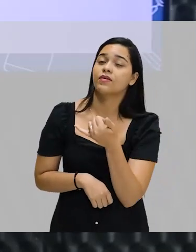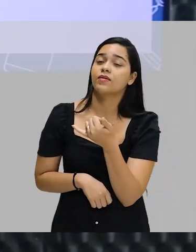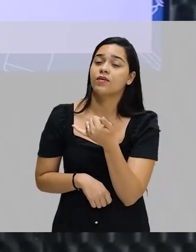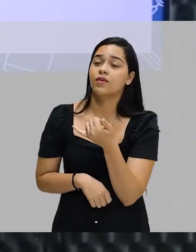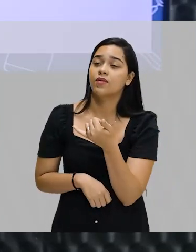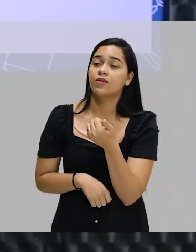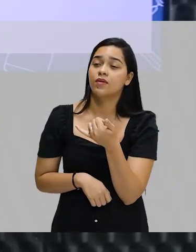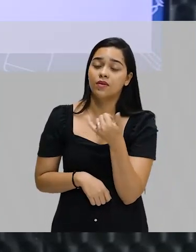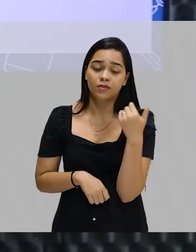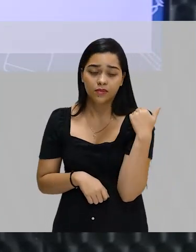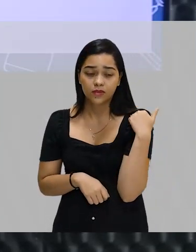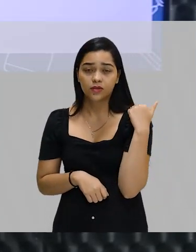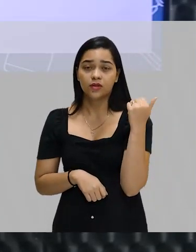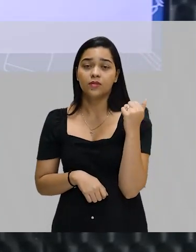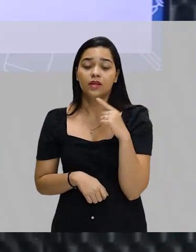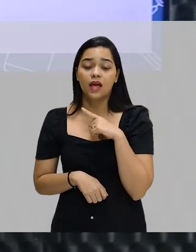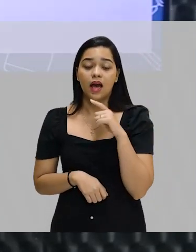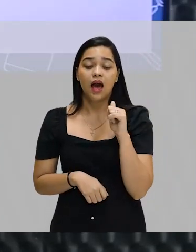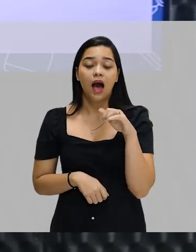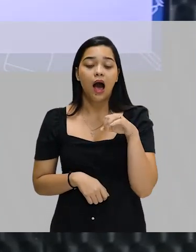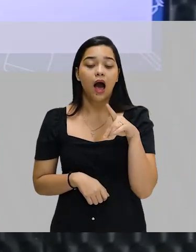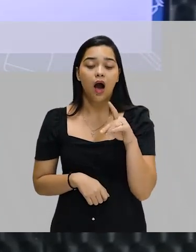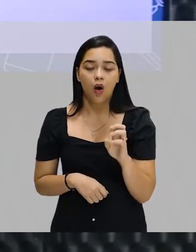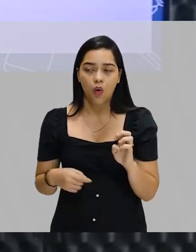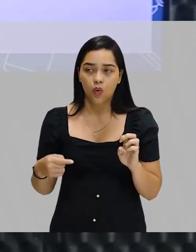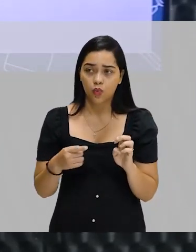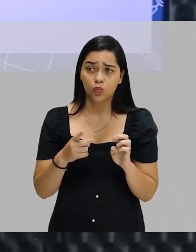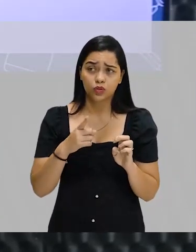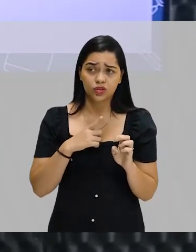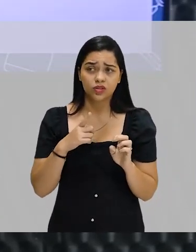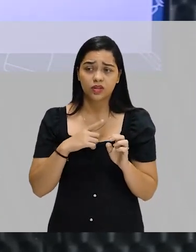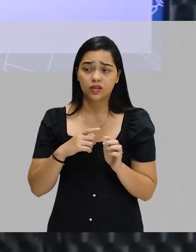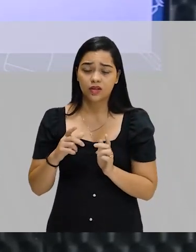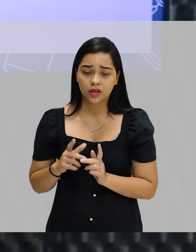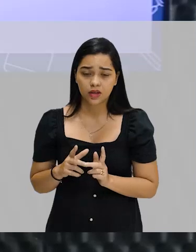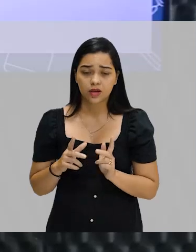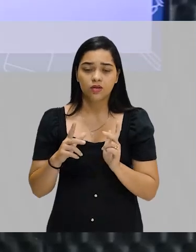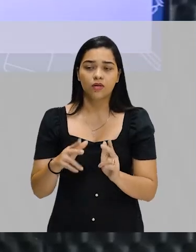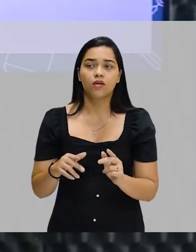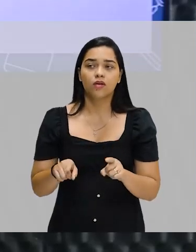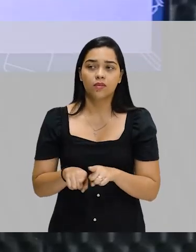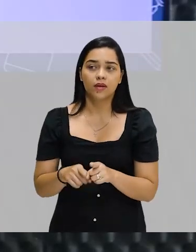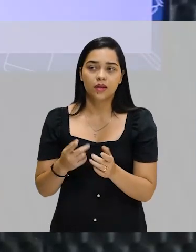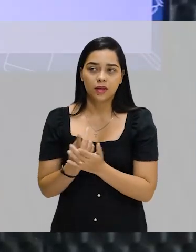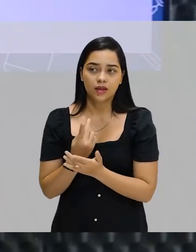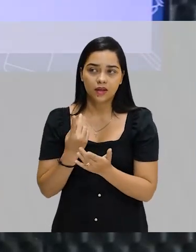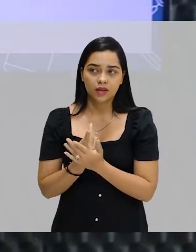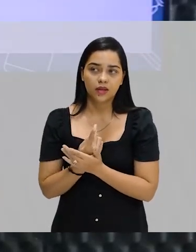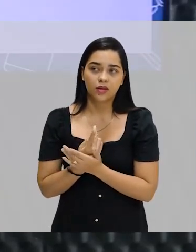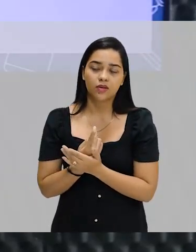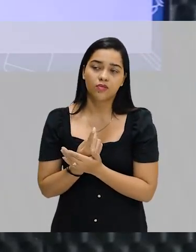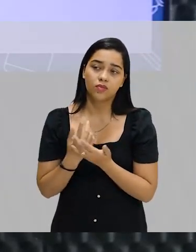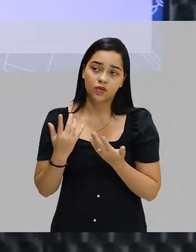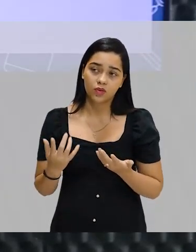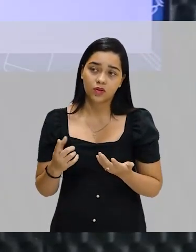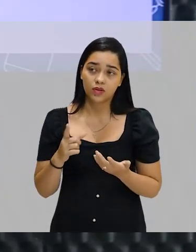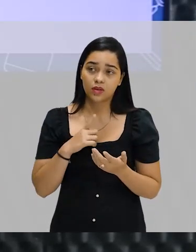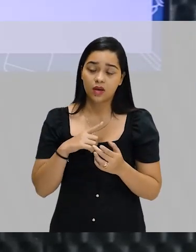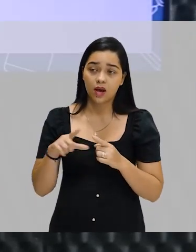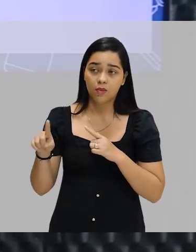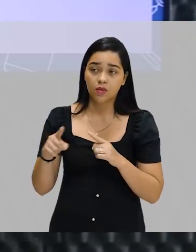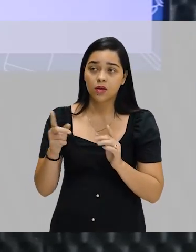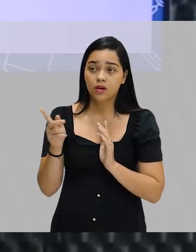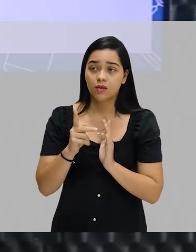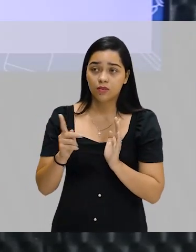telefona, me chama. Nesse aonde aí é o mesmo erro gramatical, que no caso a música,